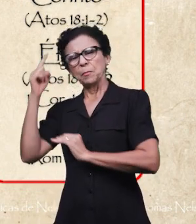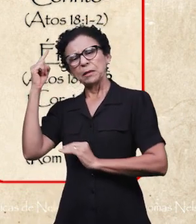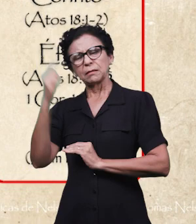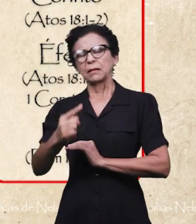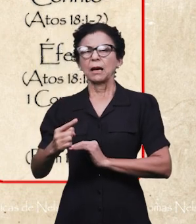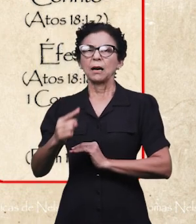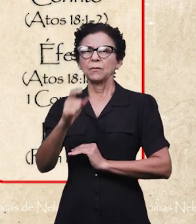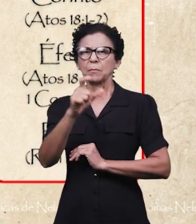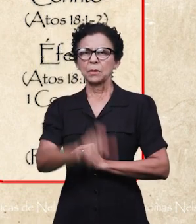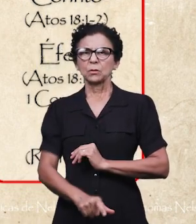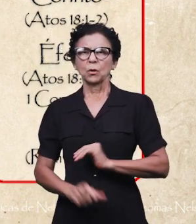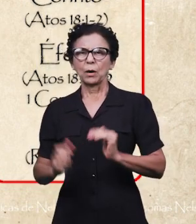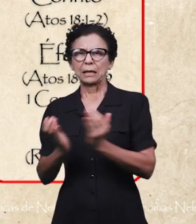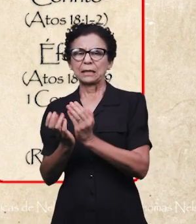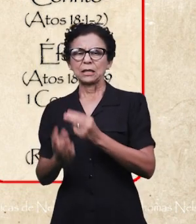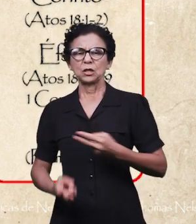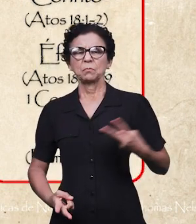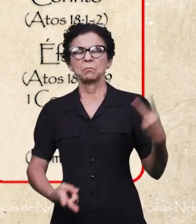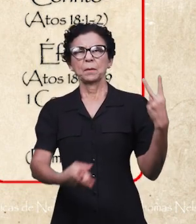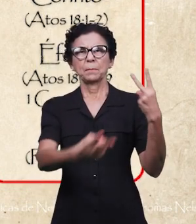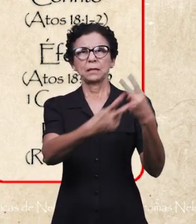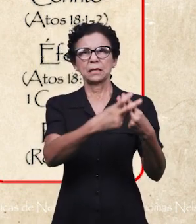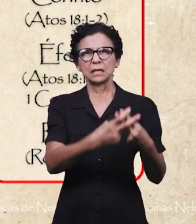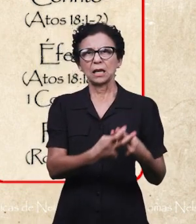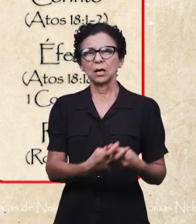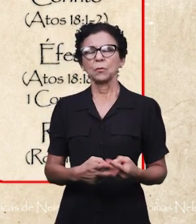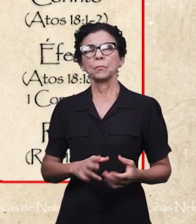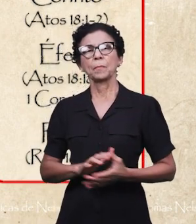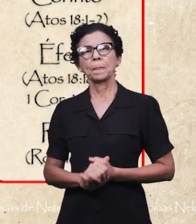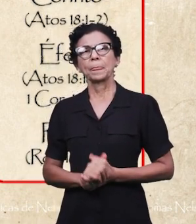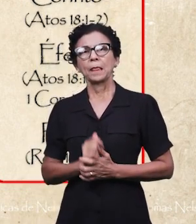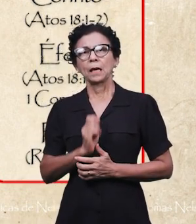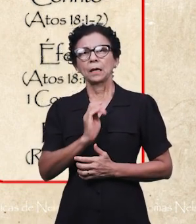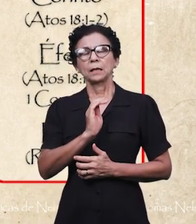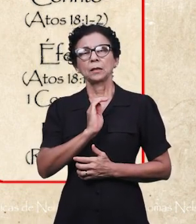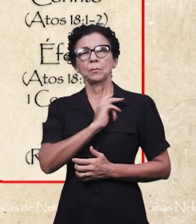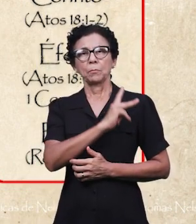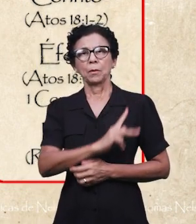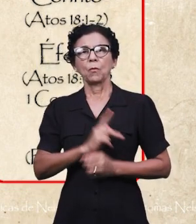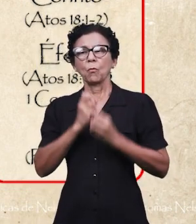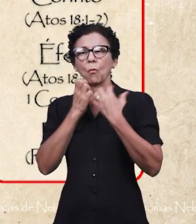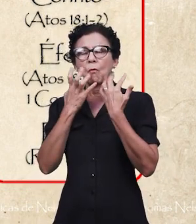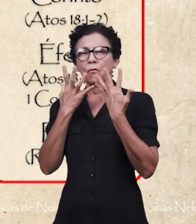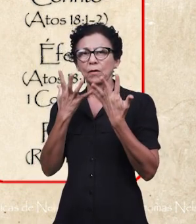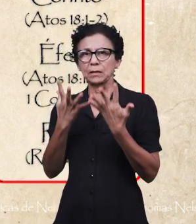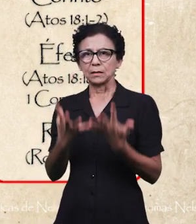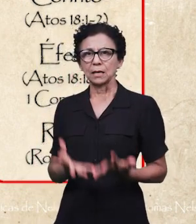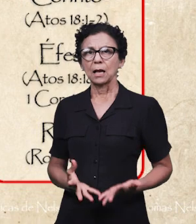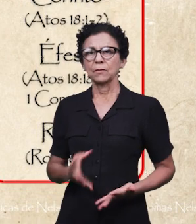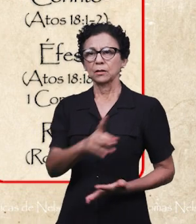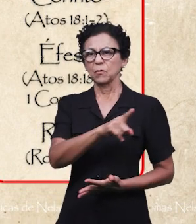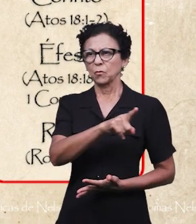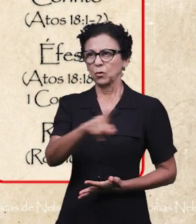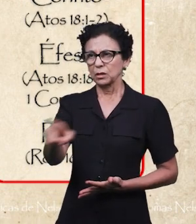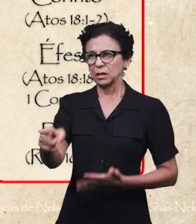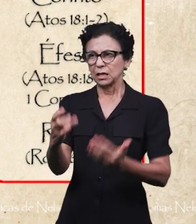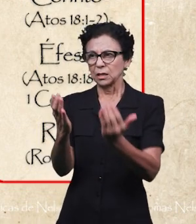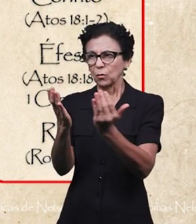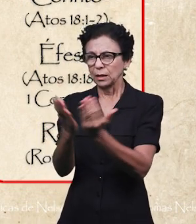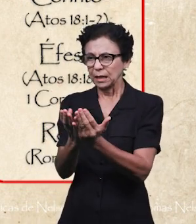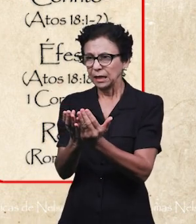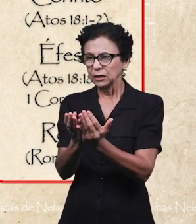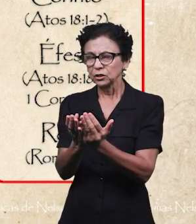os cristãos a negar que serviam a Jesus. Então, ele viu isso, encerrava